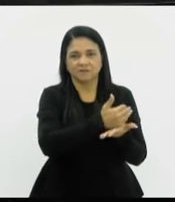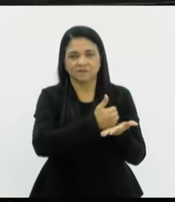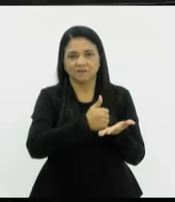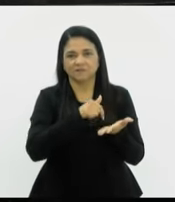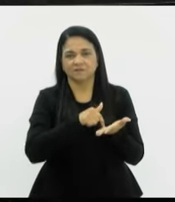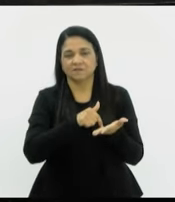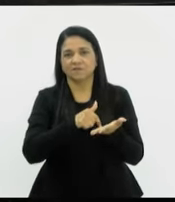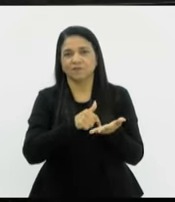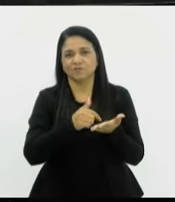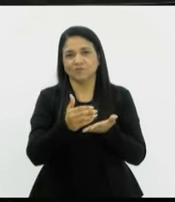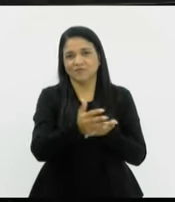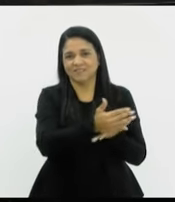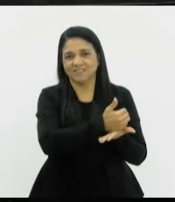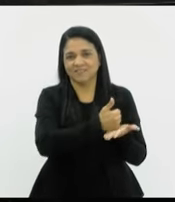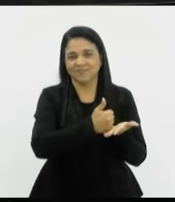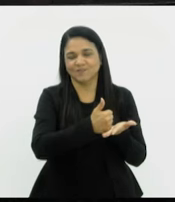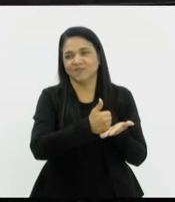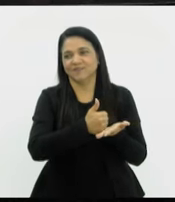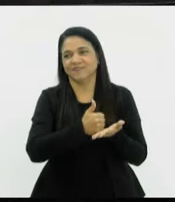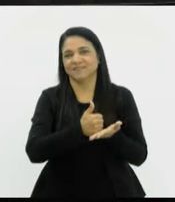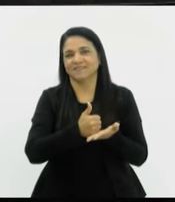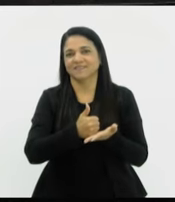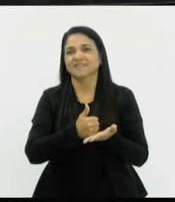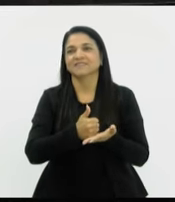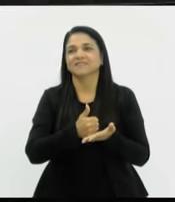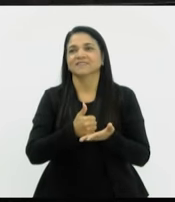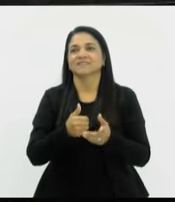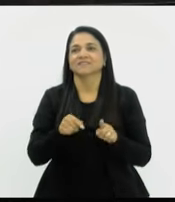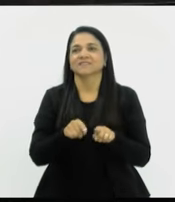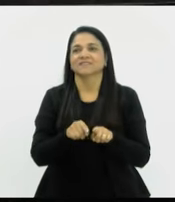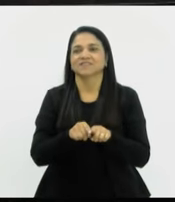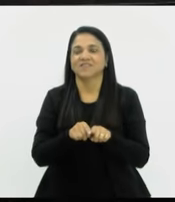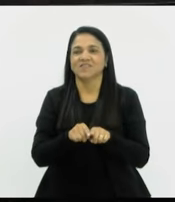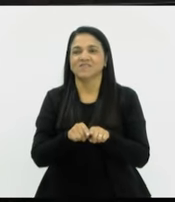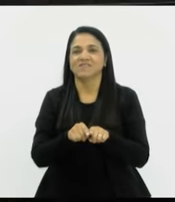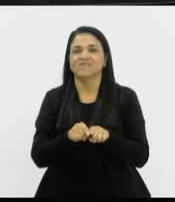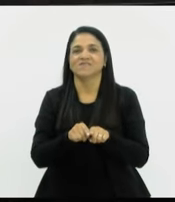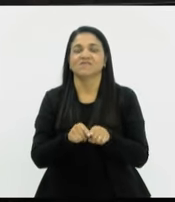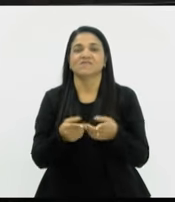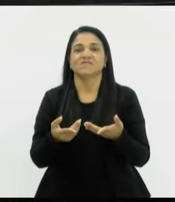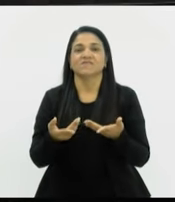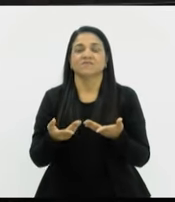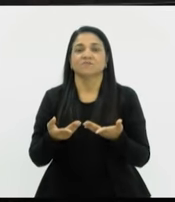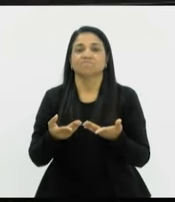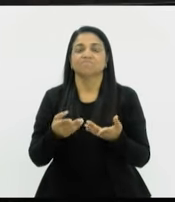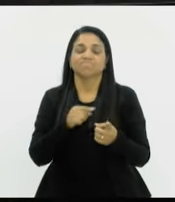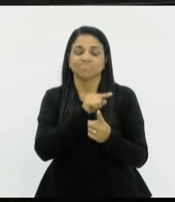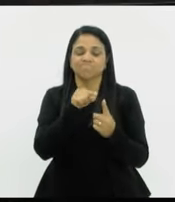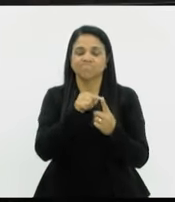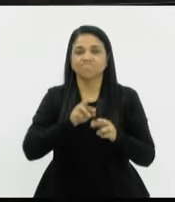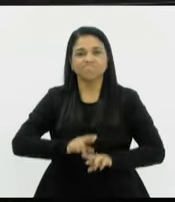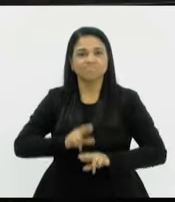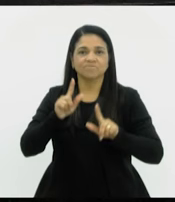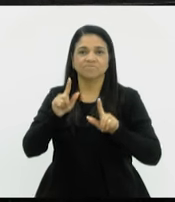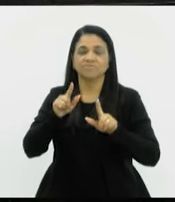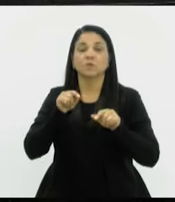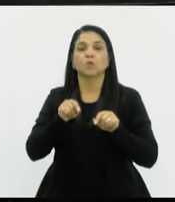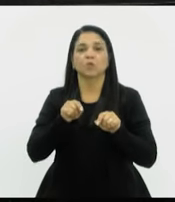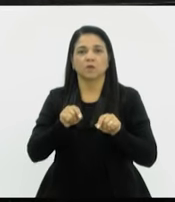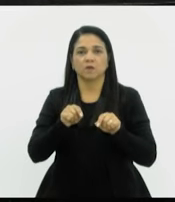arrecadatório, mesmo que tenha que, com esta finalidade,